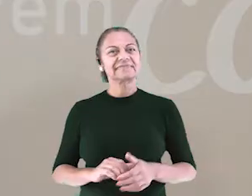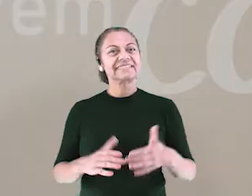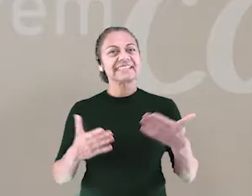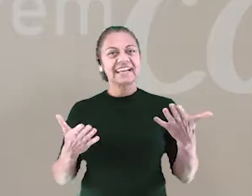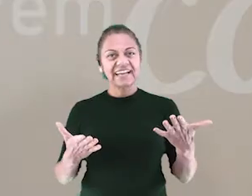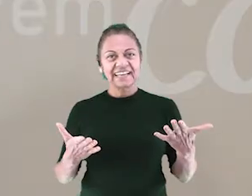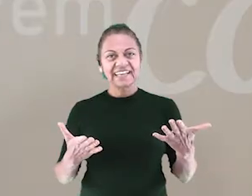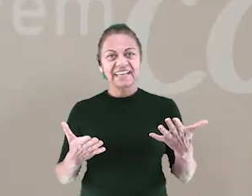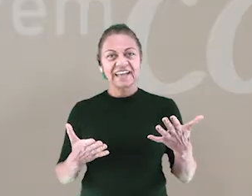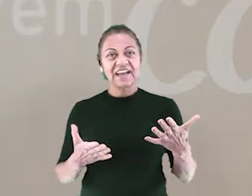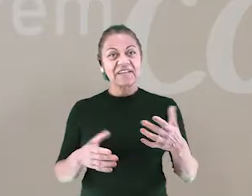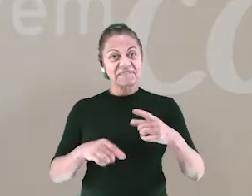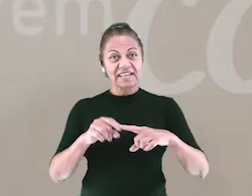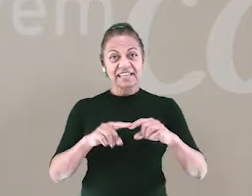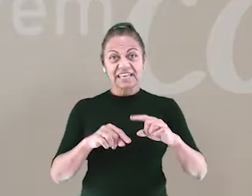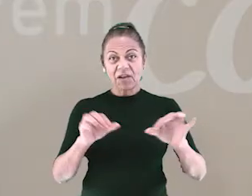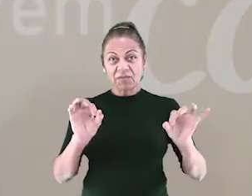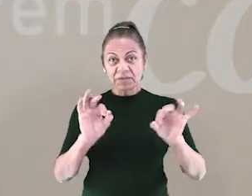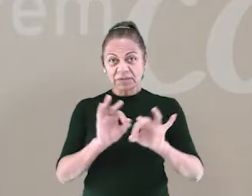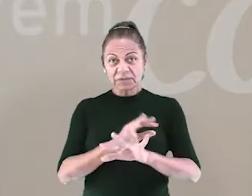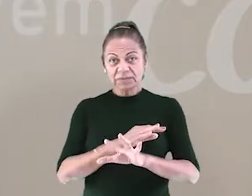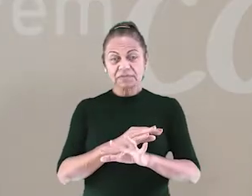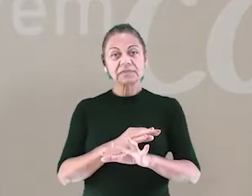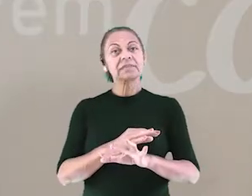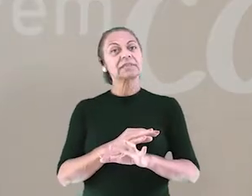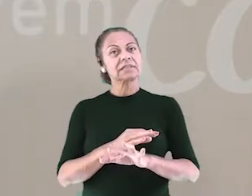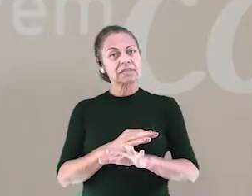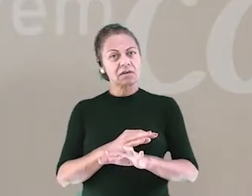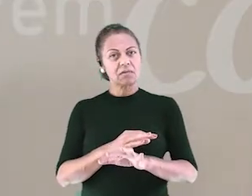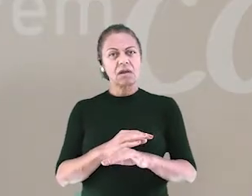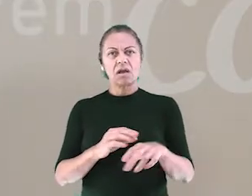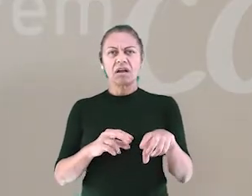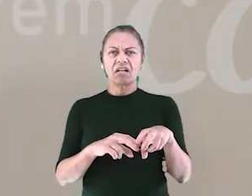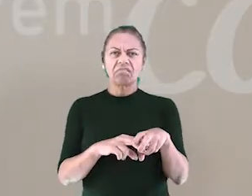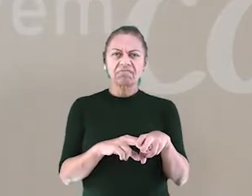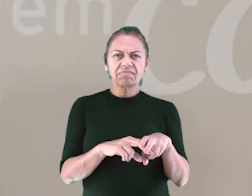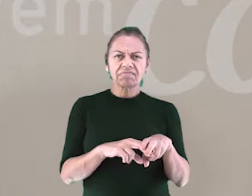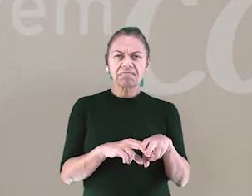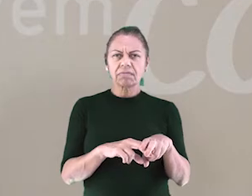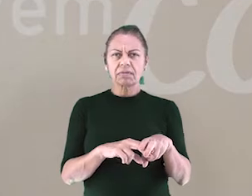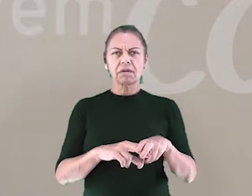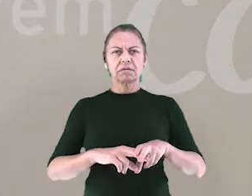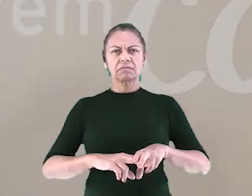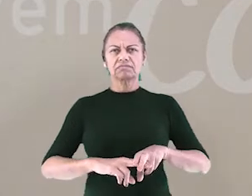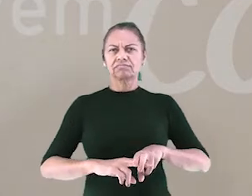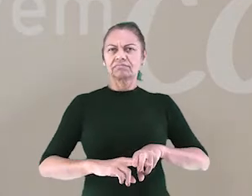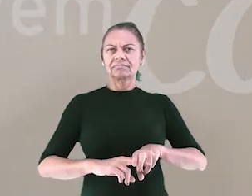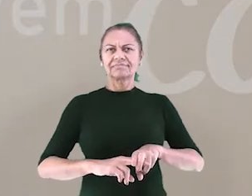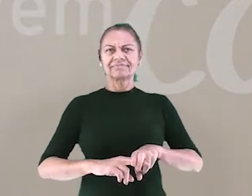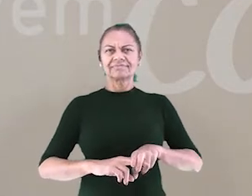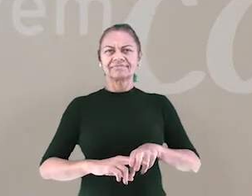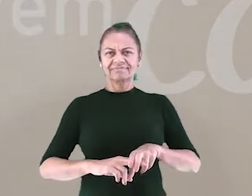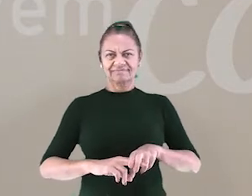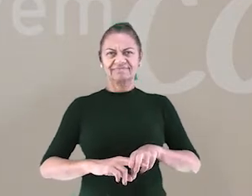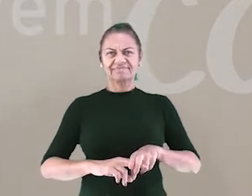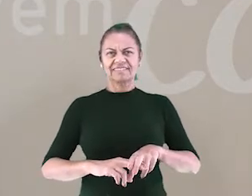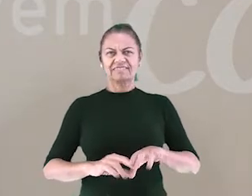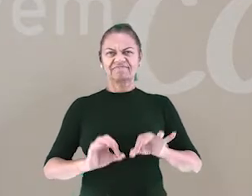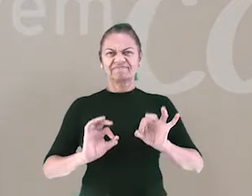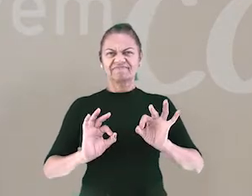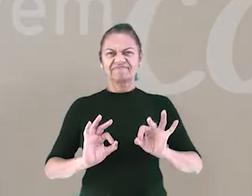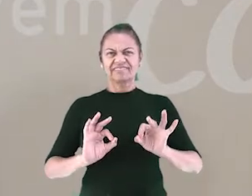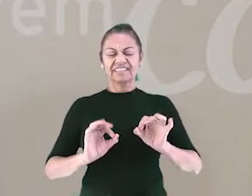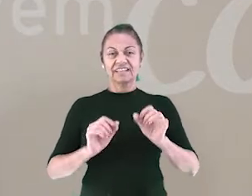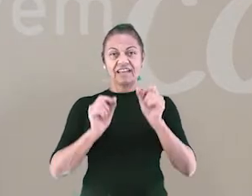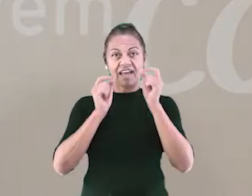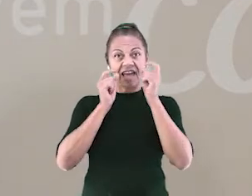E aí, já pegou os seus materiais? Ajeite também a sua postura, deixe ela bem alinhada. Assim, você conseguirá